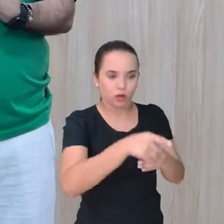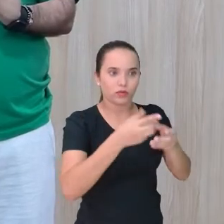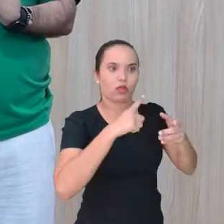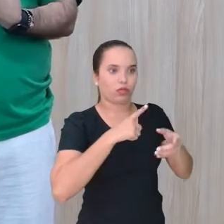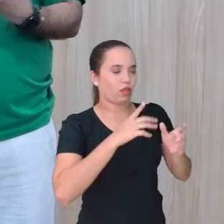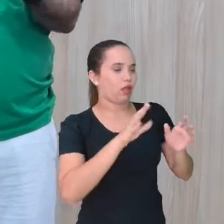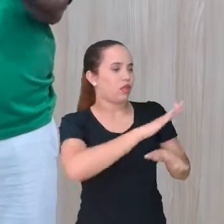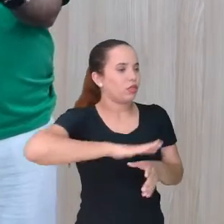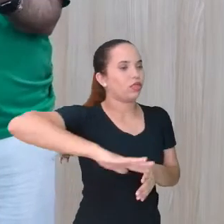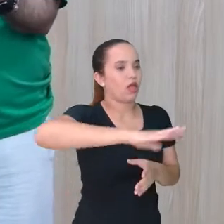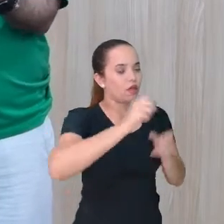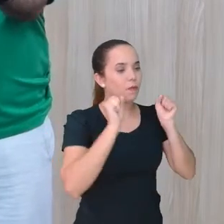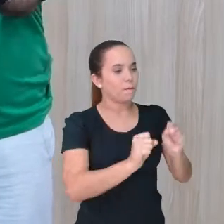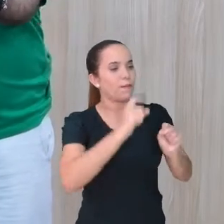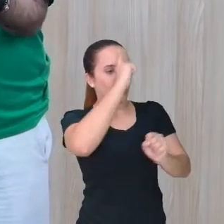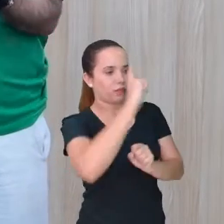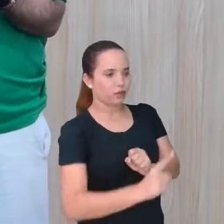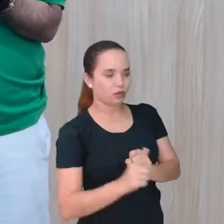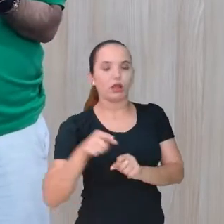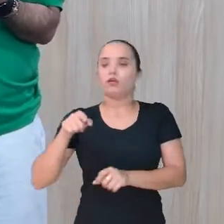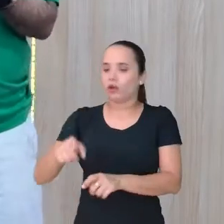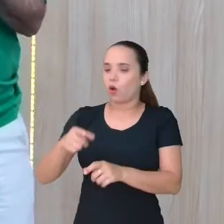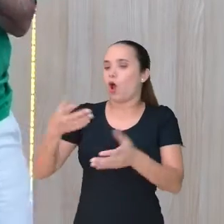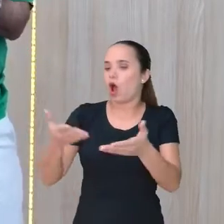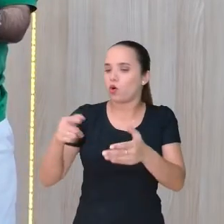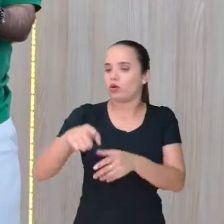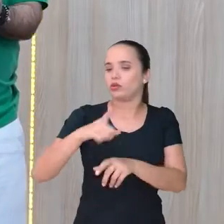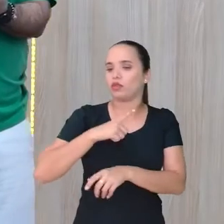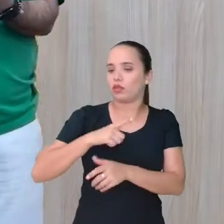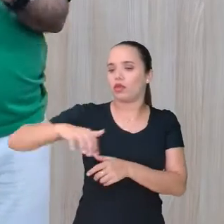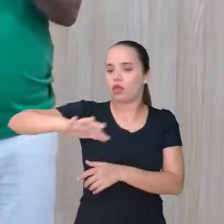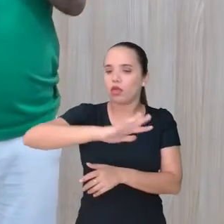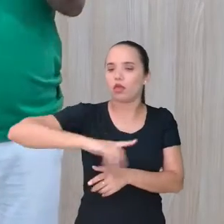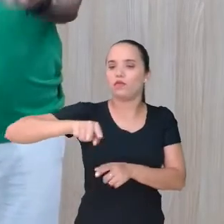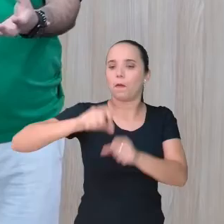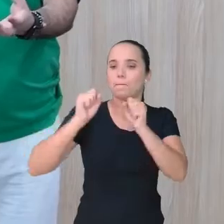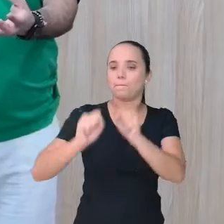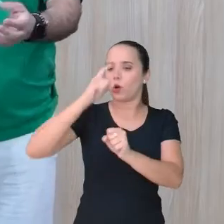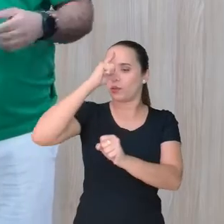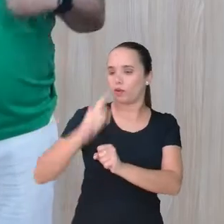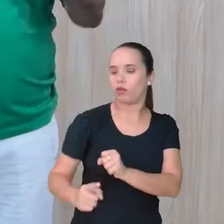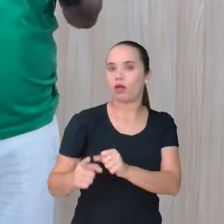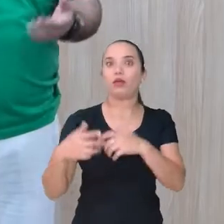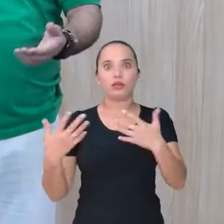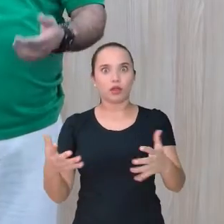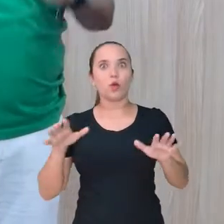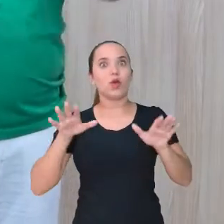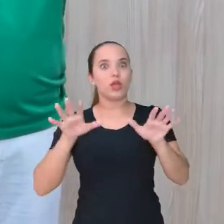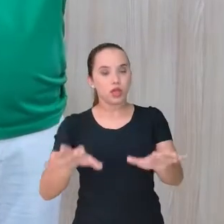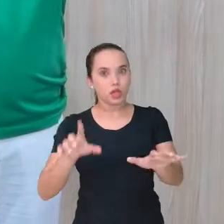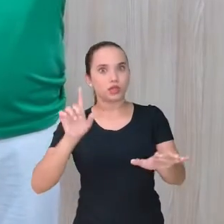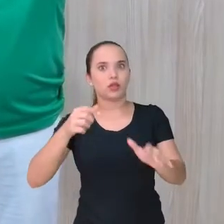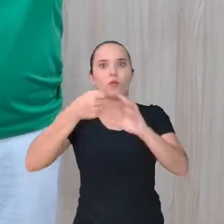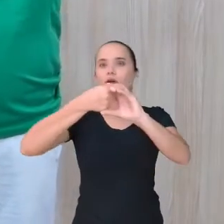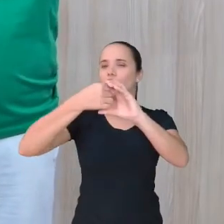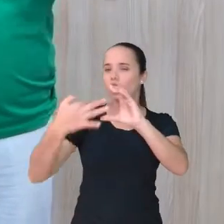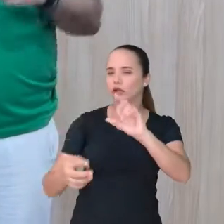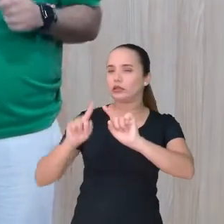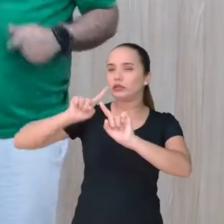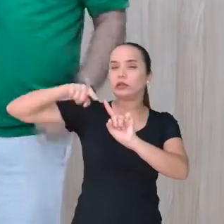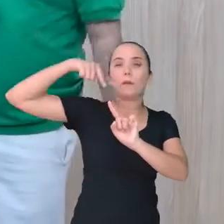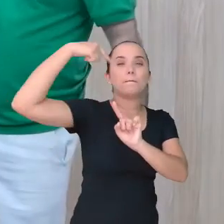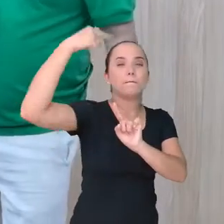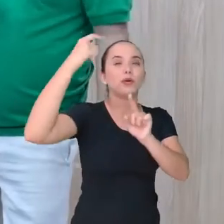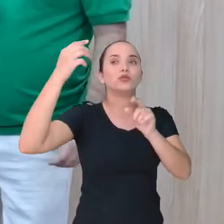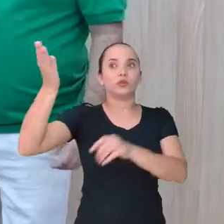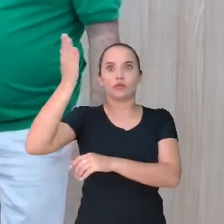divisão do poder, né? O poder não ficou centrado nas mãos do rei. E isso também vai ser uma característica que a gente vai ver mais na frente, né,